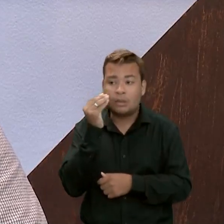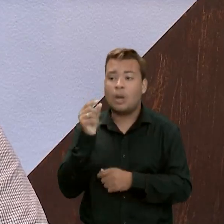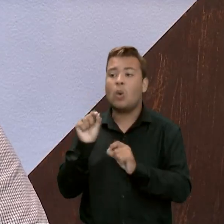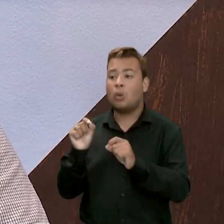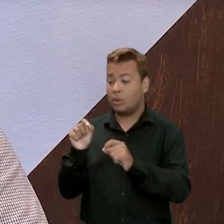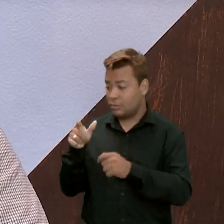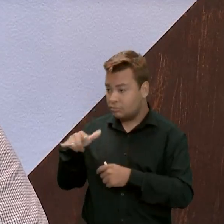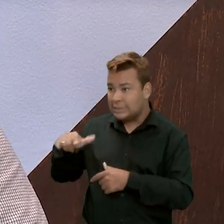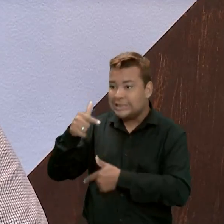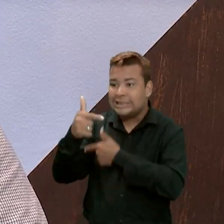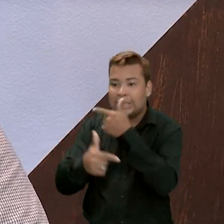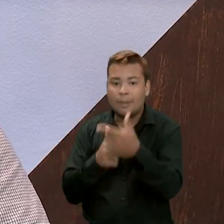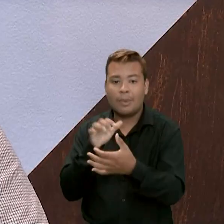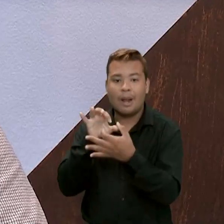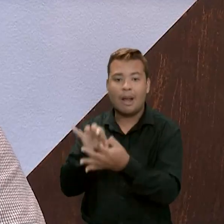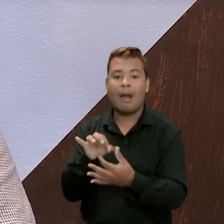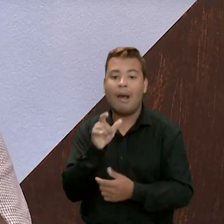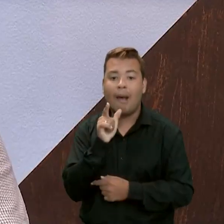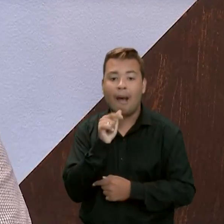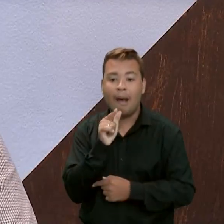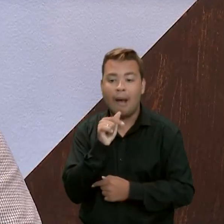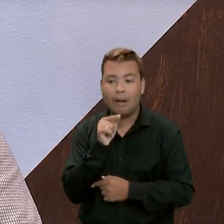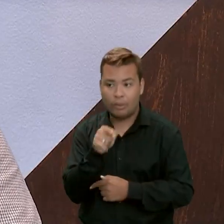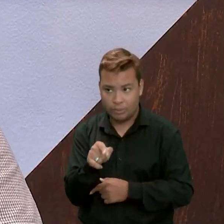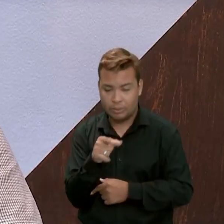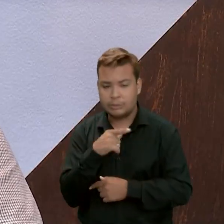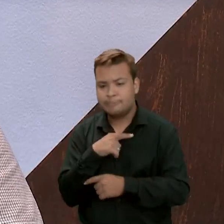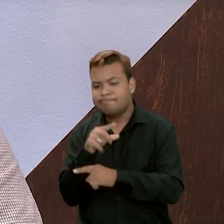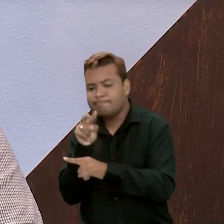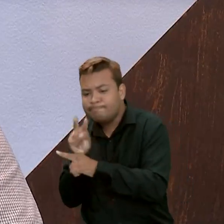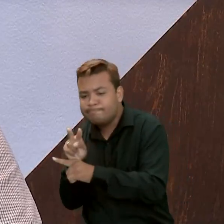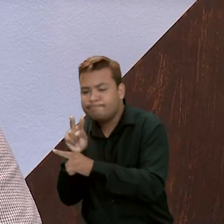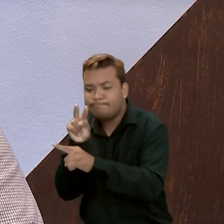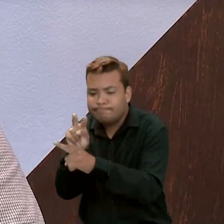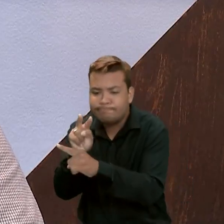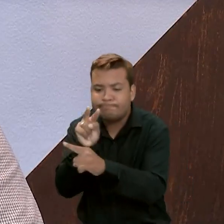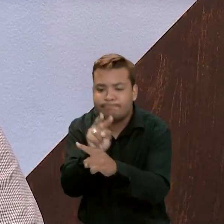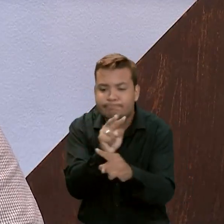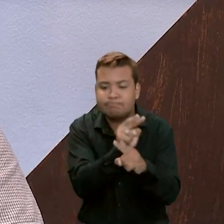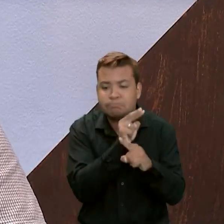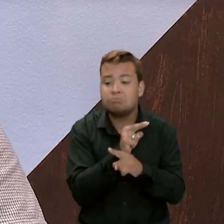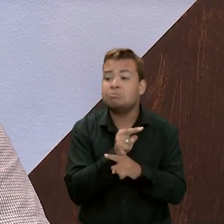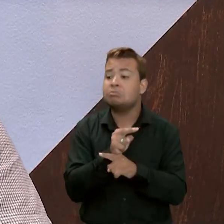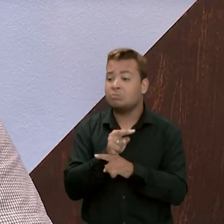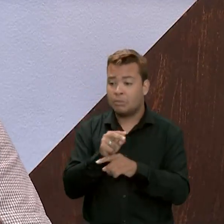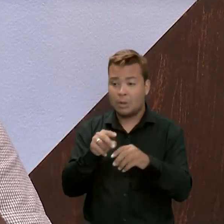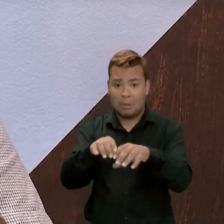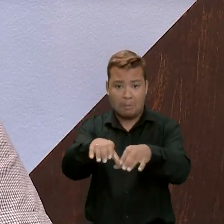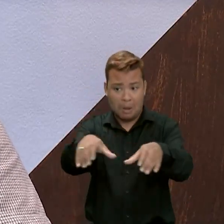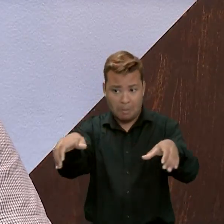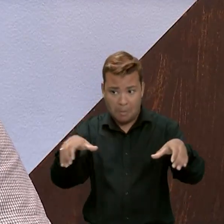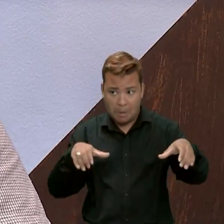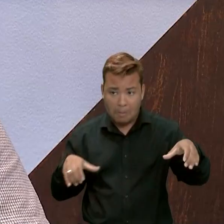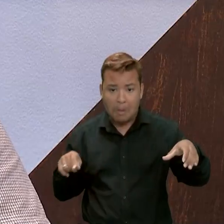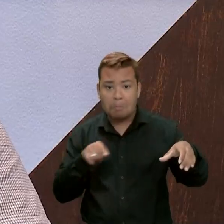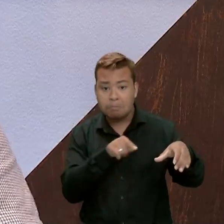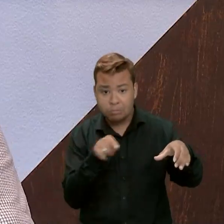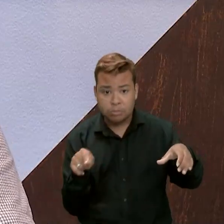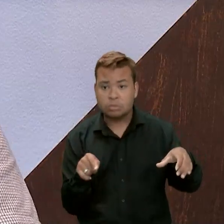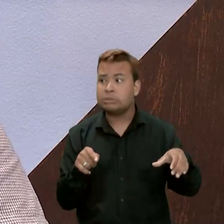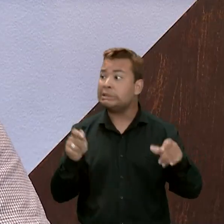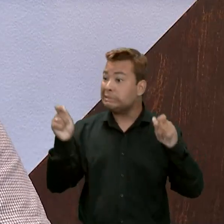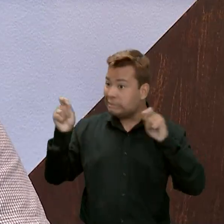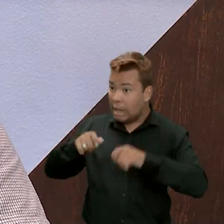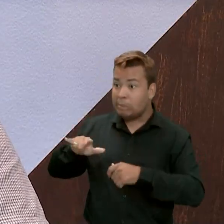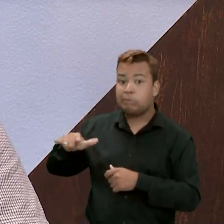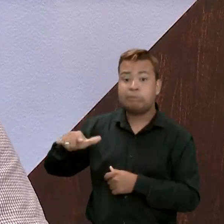né? Então, a questão de monitoramento nas ETs, acho que é algo que dá para atrair. E as informações, elas vêm